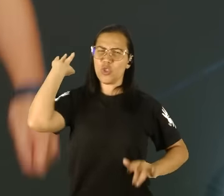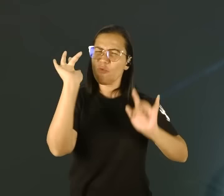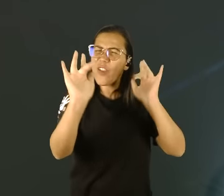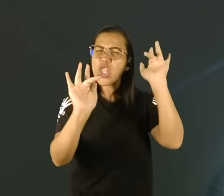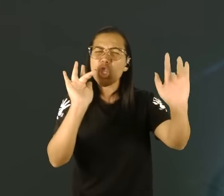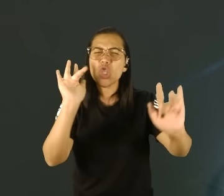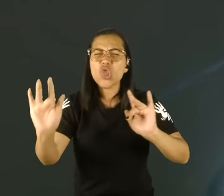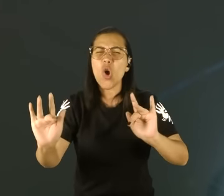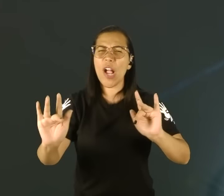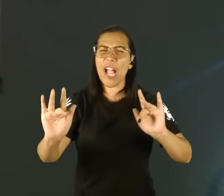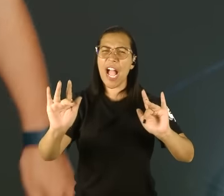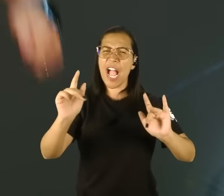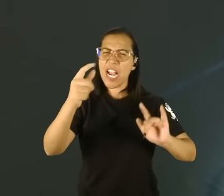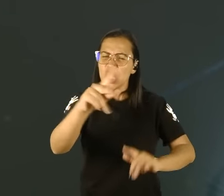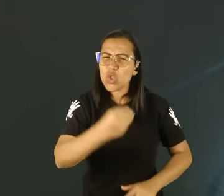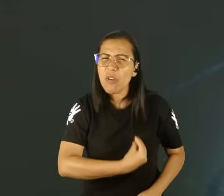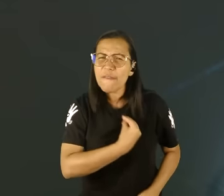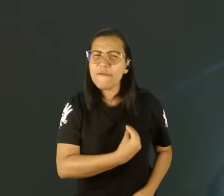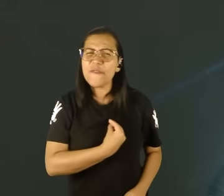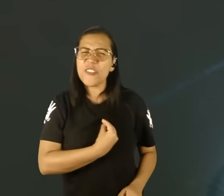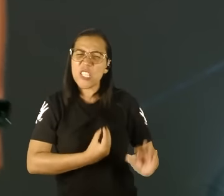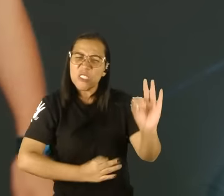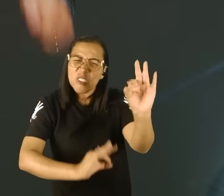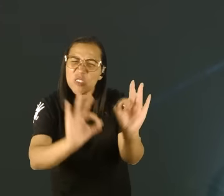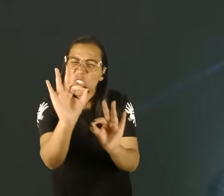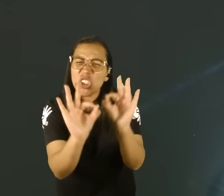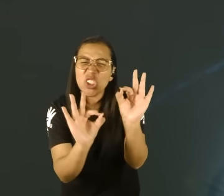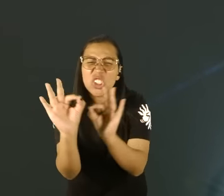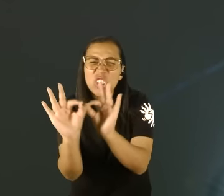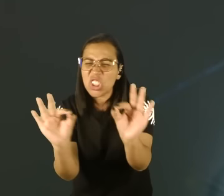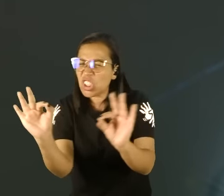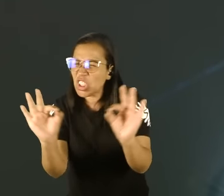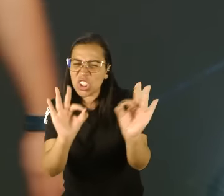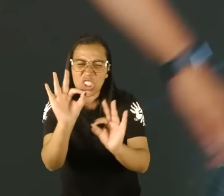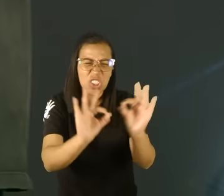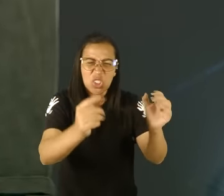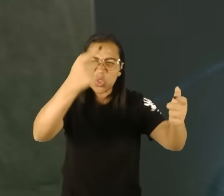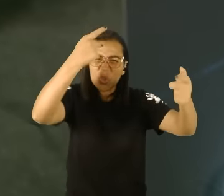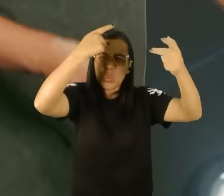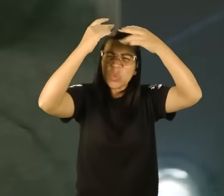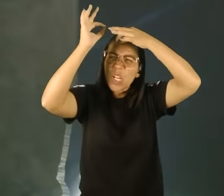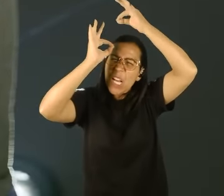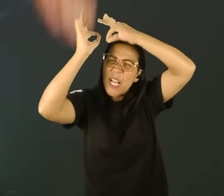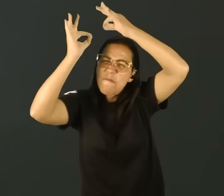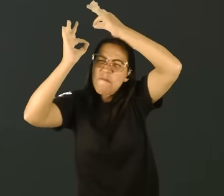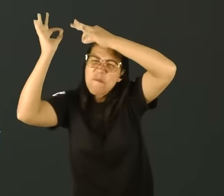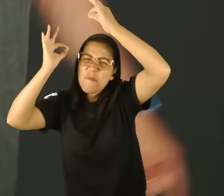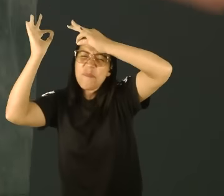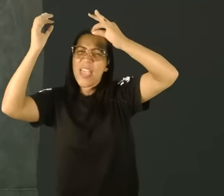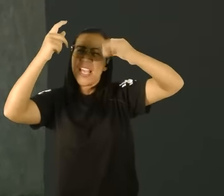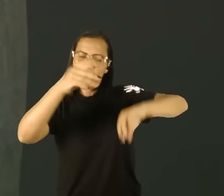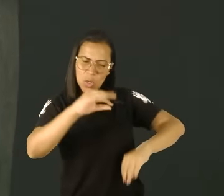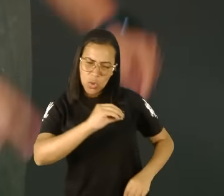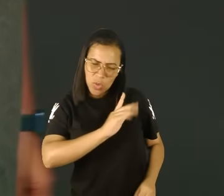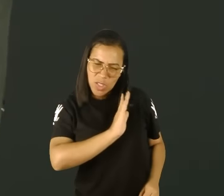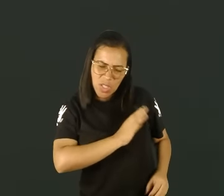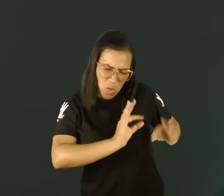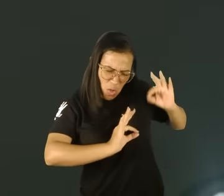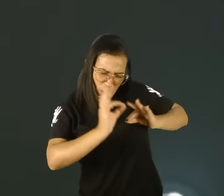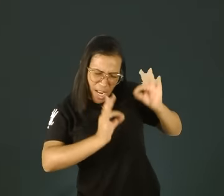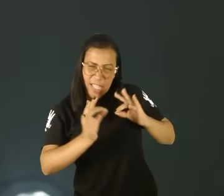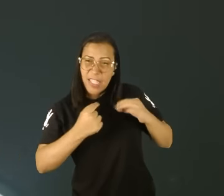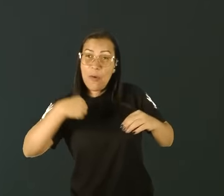eu vou mexer na tua agenda, eu vou mexer nas tuas pernas, eu vou mexer na tua cadência, eu vou te ensinar o meu trabalhar, eu vou ensinar quem eu